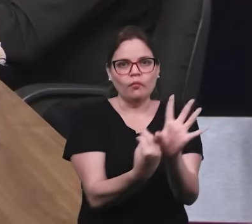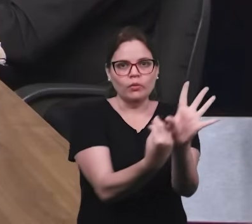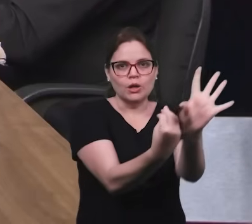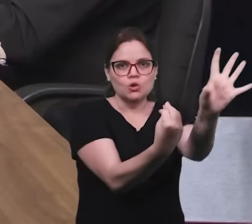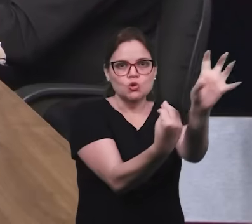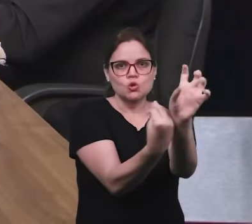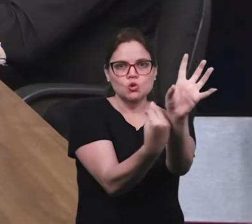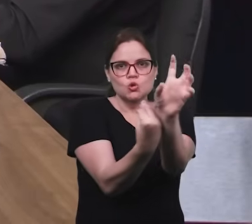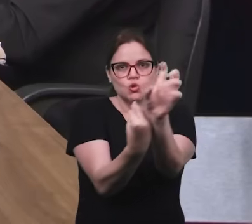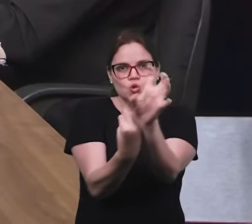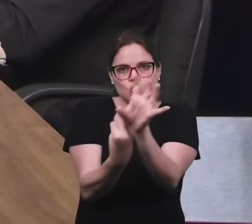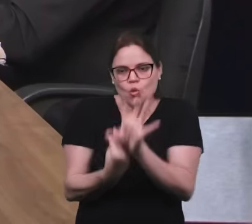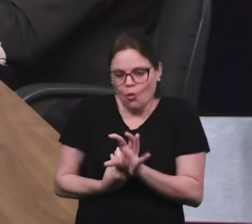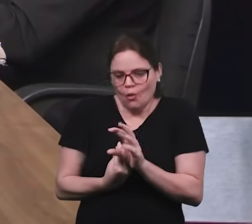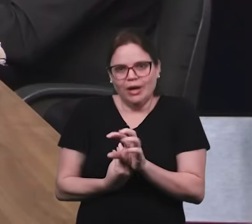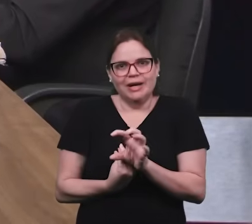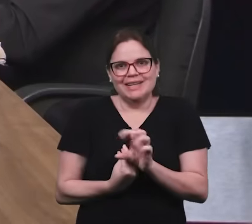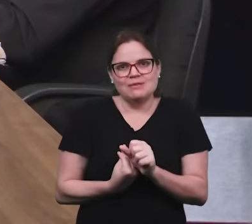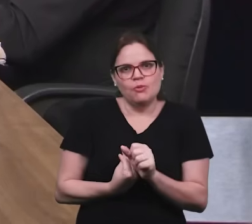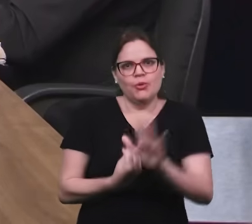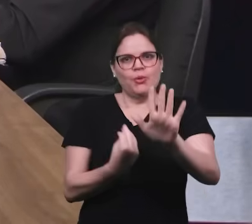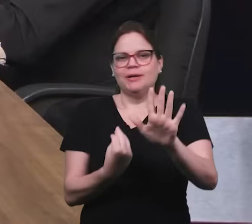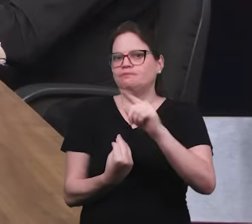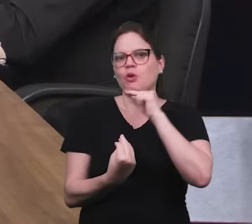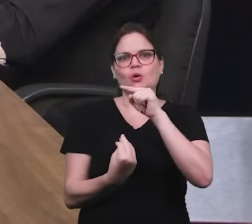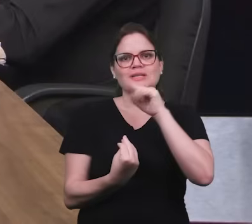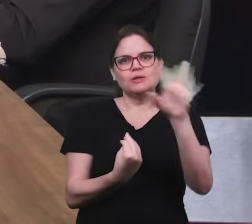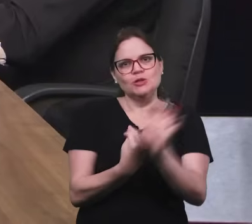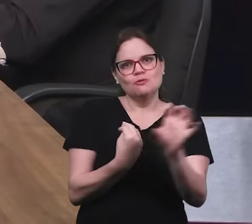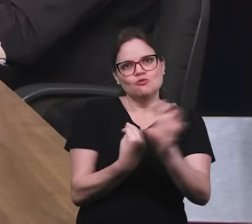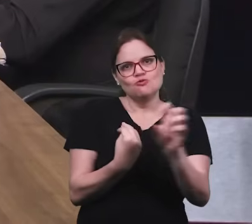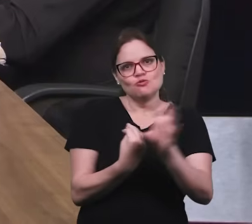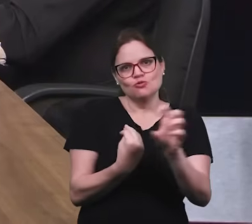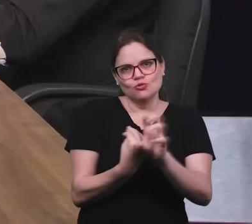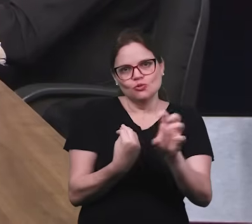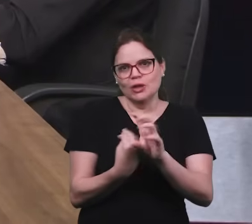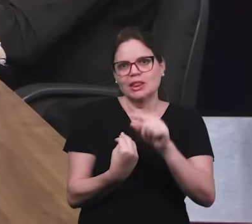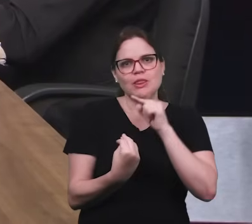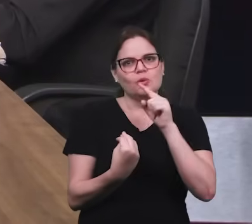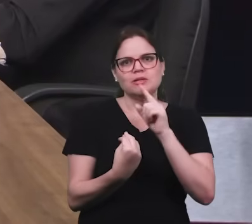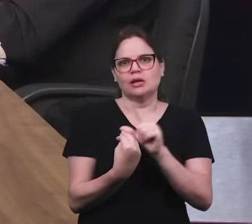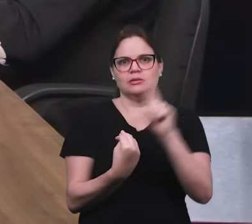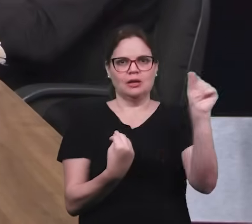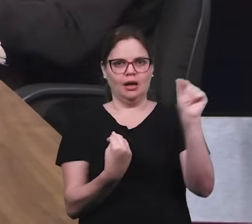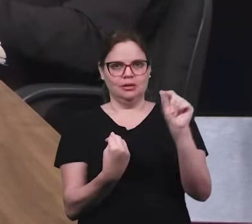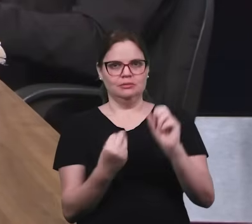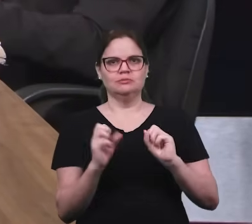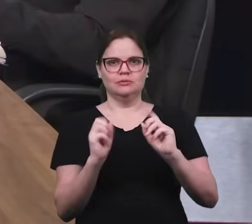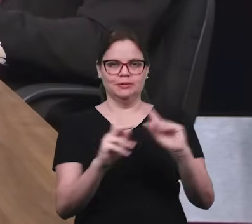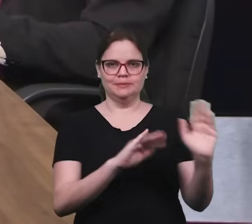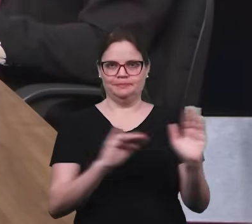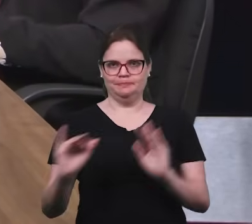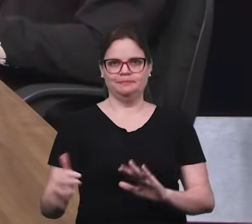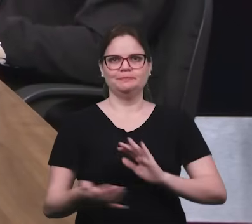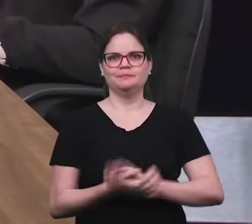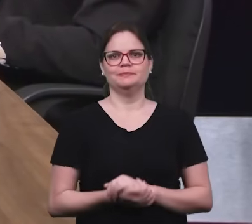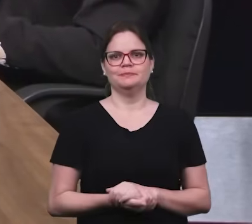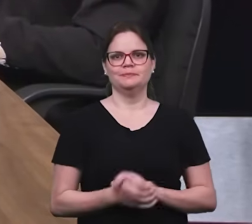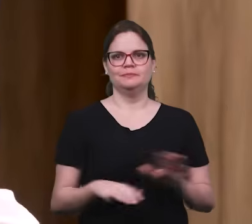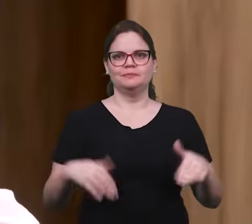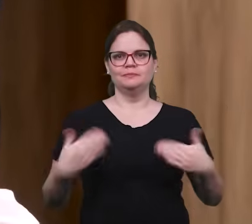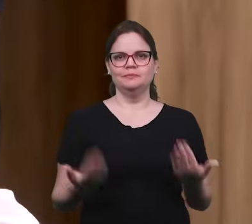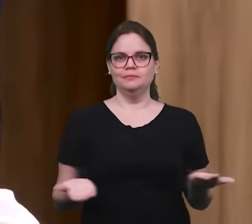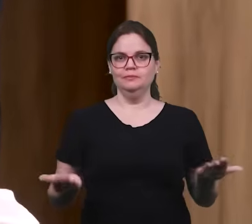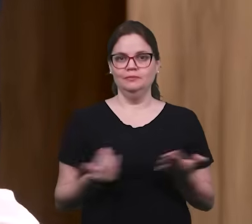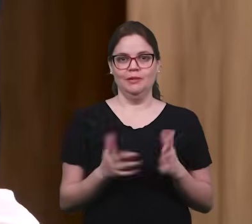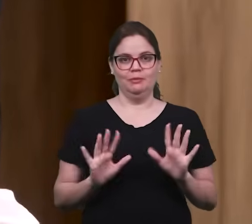Aquilo que está lá dentro não consegue sair de lá de maneira alguma, entendeu? Maravilha, muito bem explicado. Bem, nós estamos nos aproximando